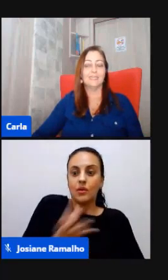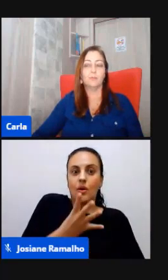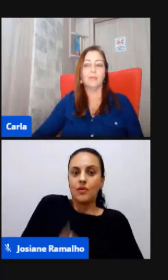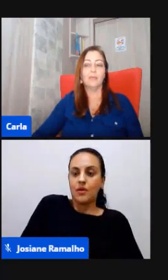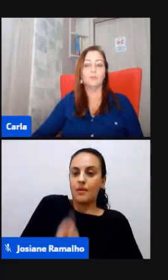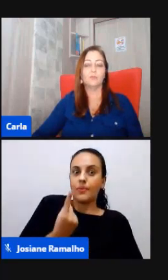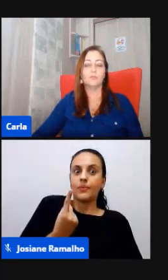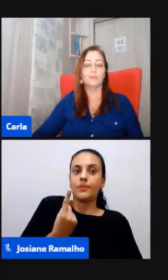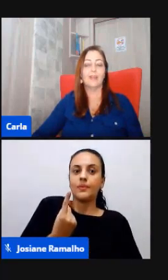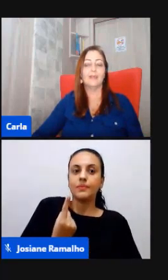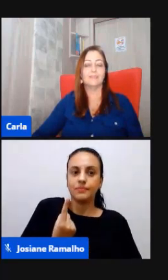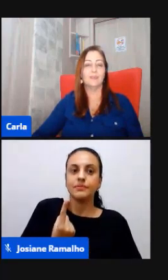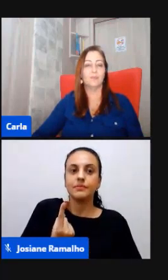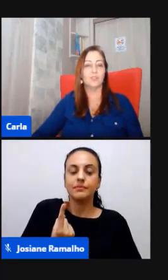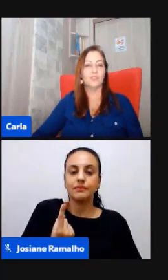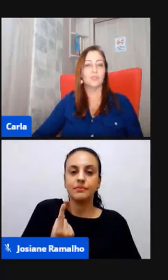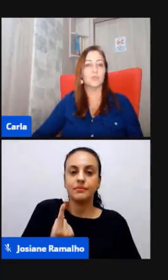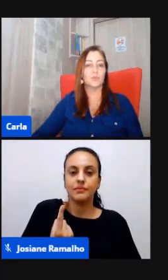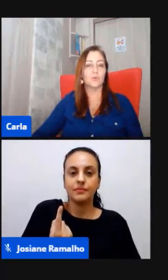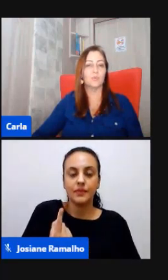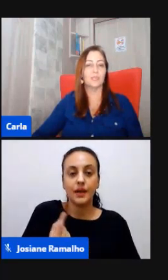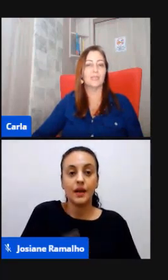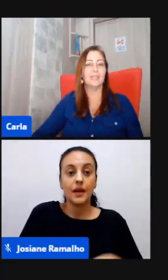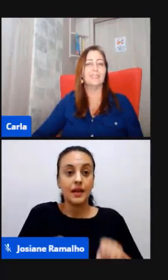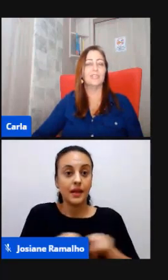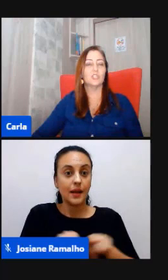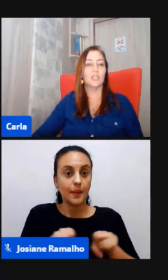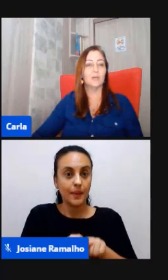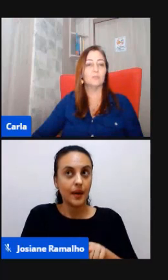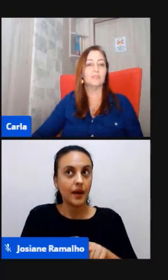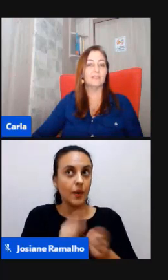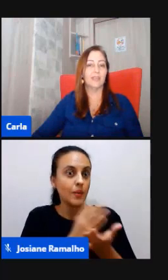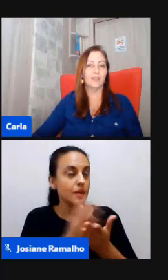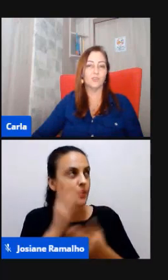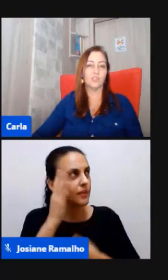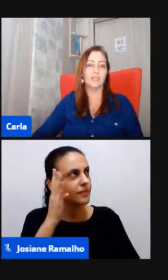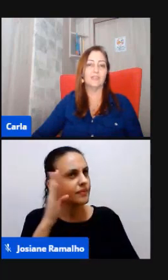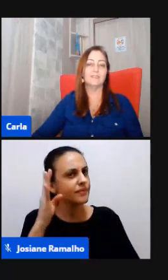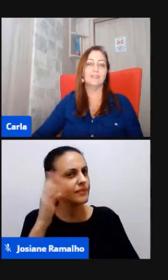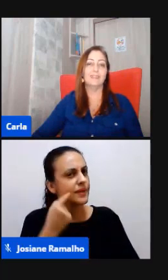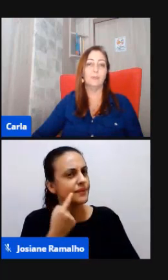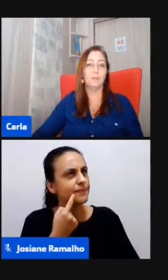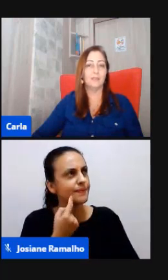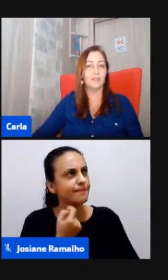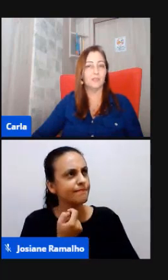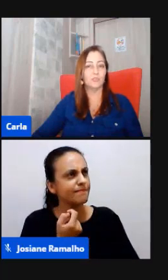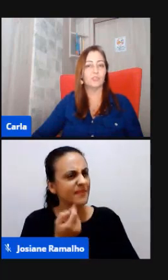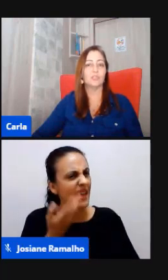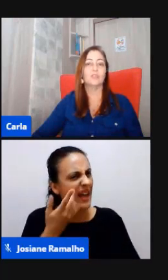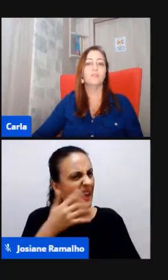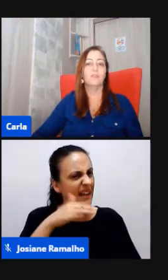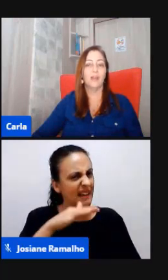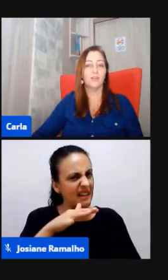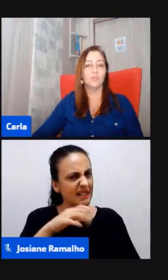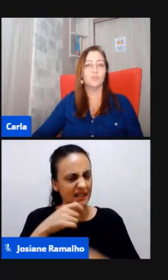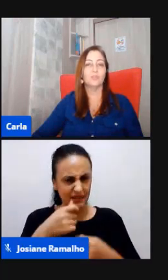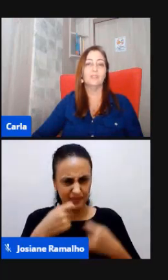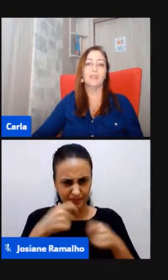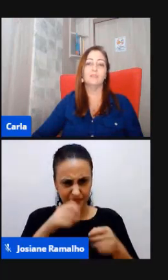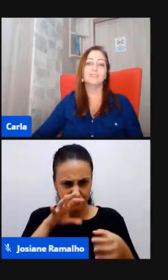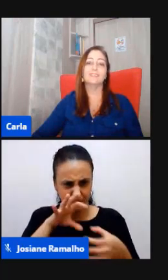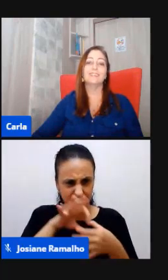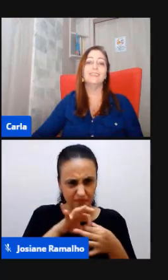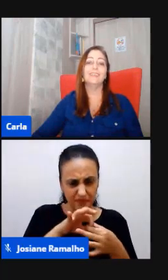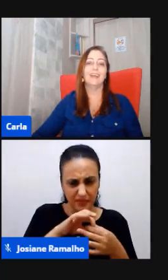E ele também nos traz a refletir sobre deixarmos a ideia de que a criança é dependente, frágil